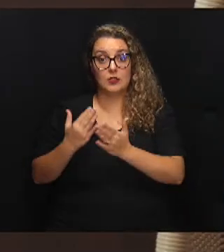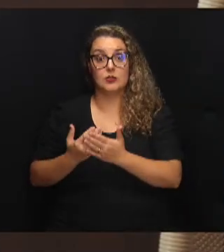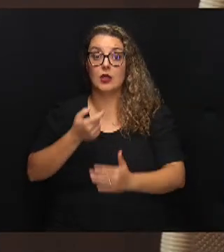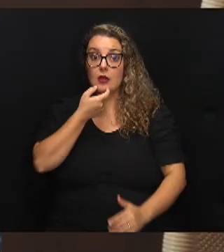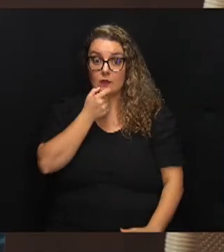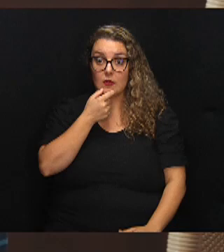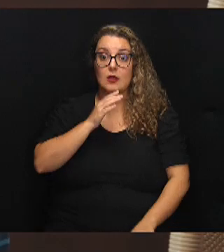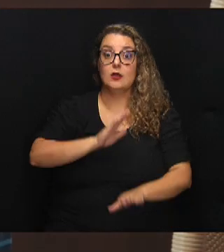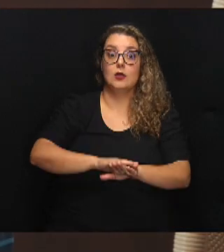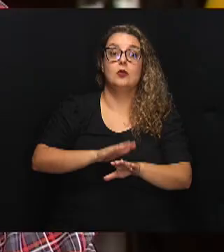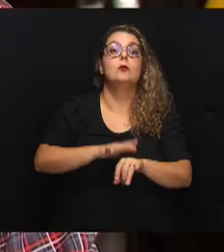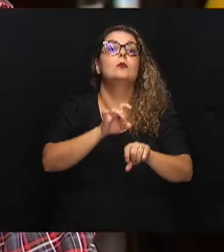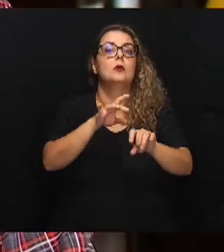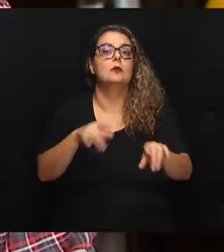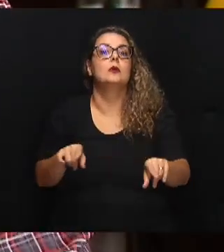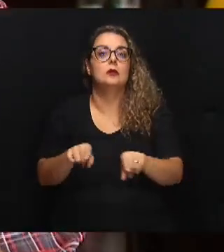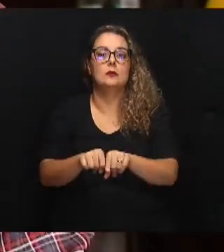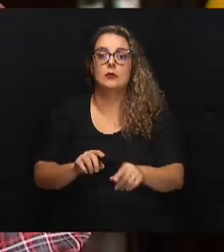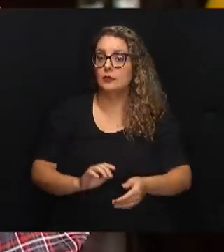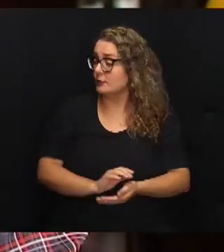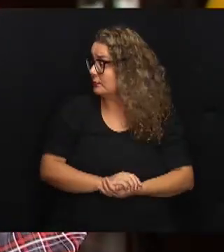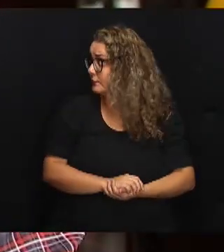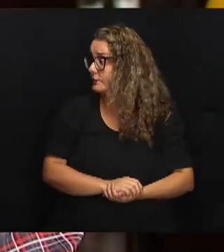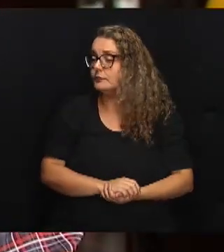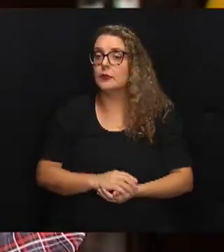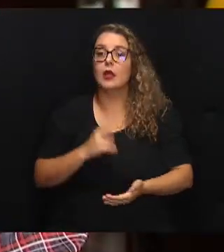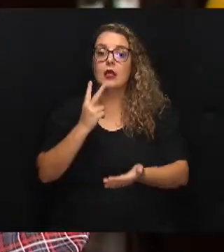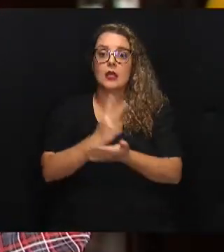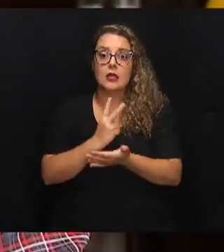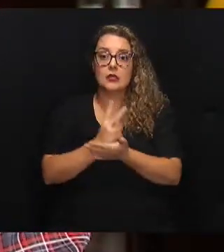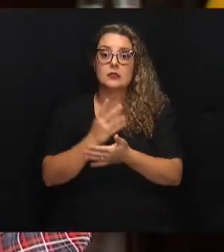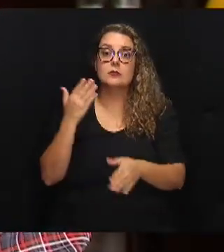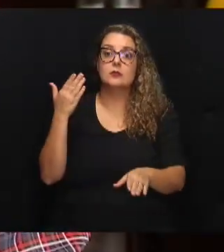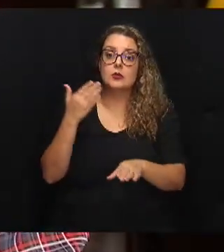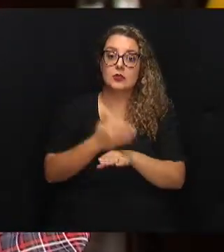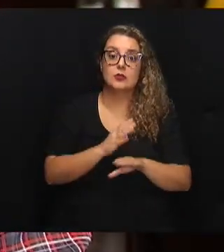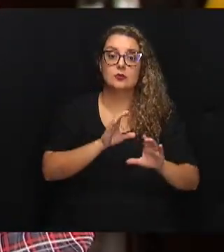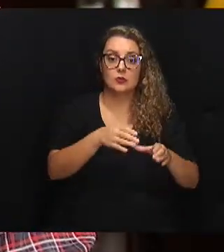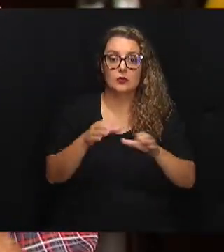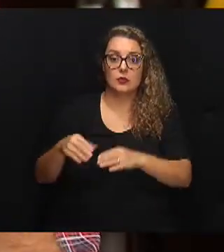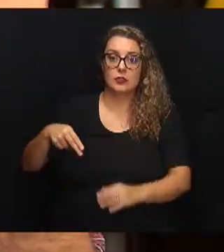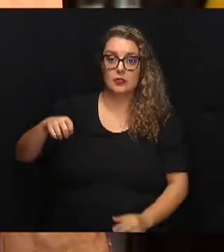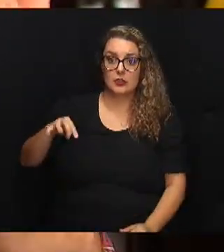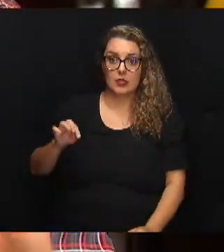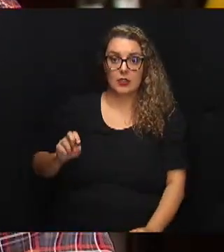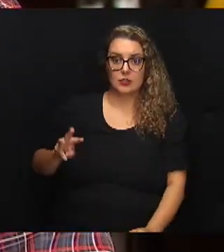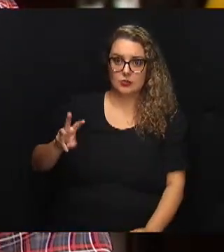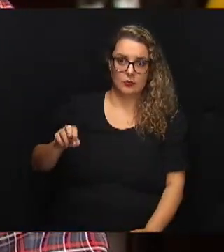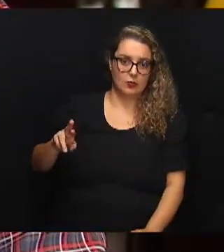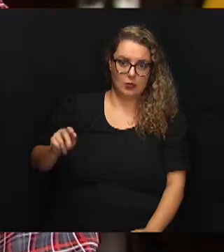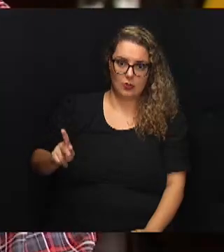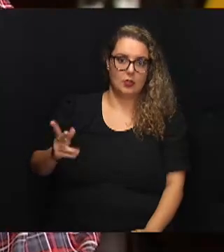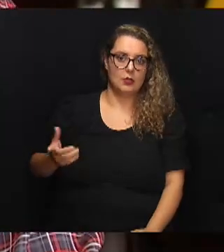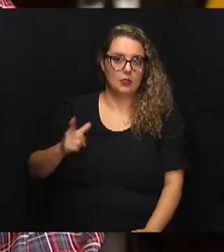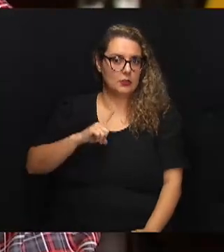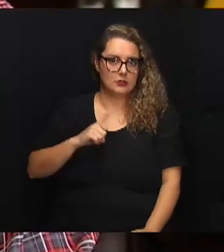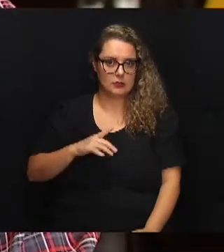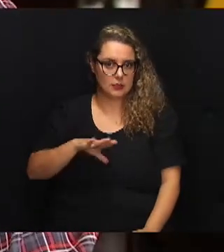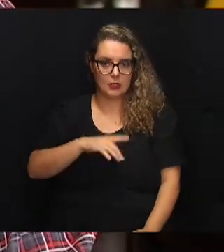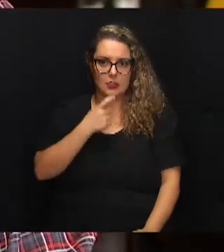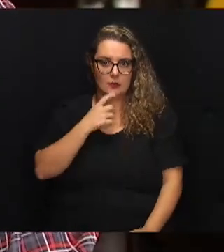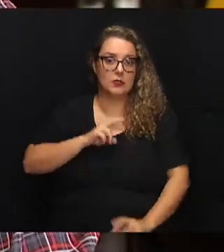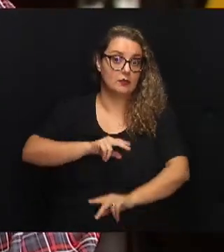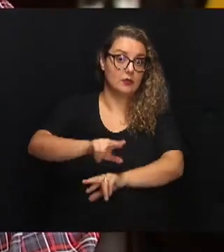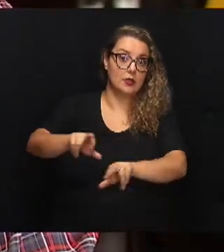de forma online. E eu sempre participei de grupos de networking que existem em Campinas, existem vários,